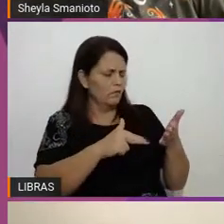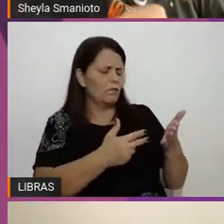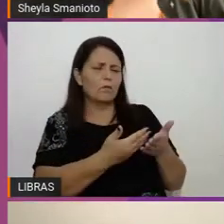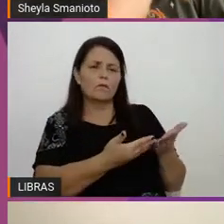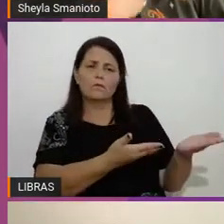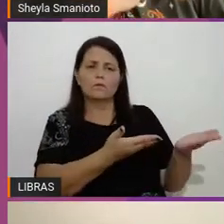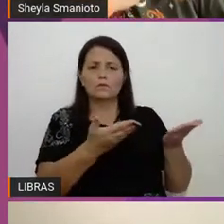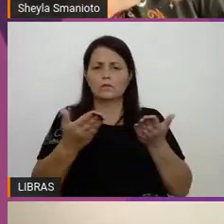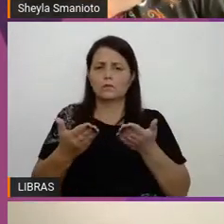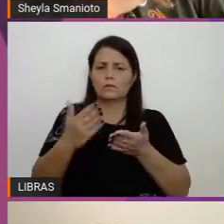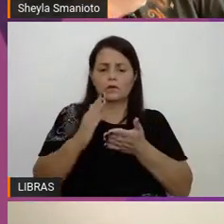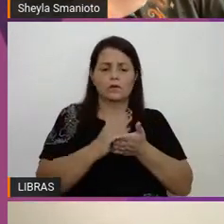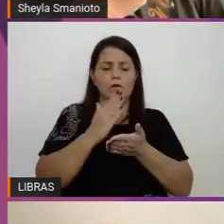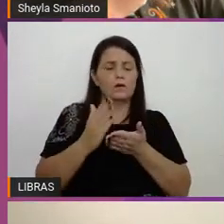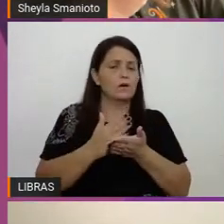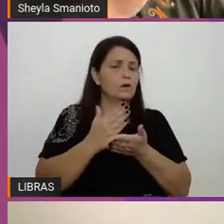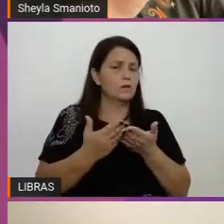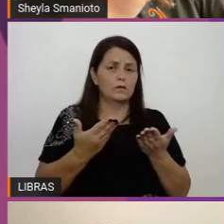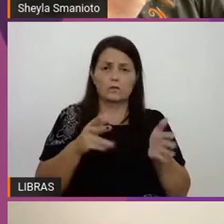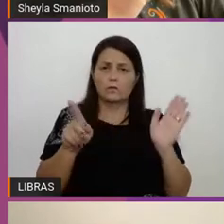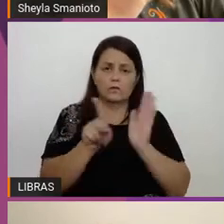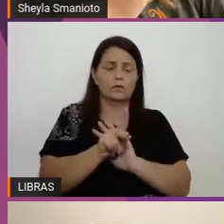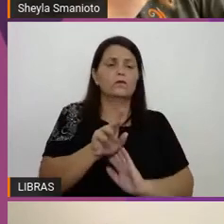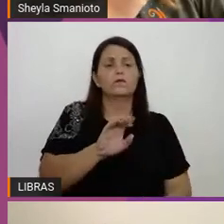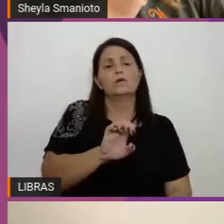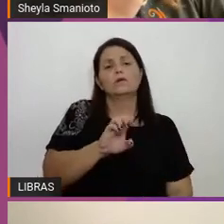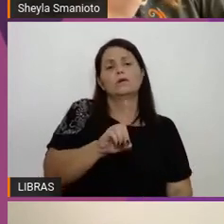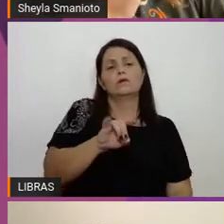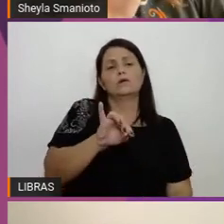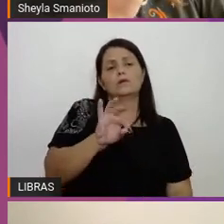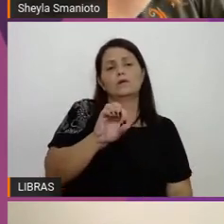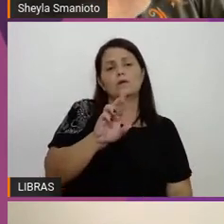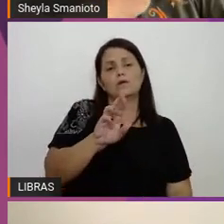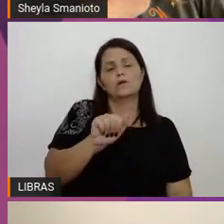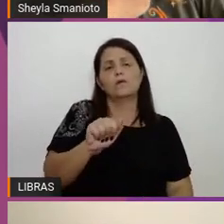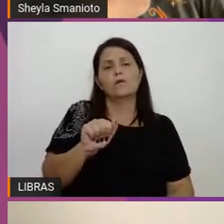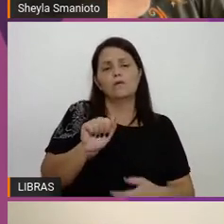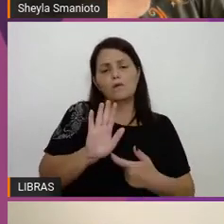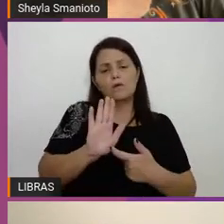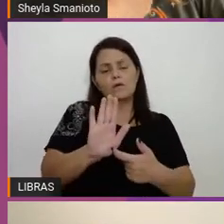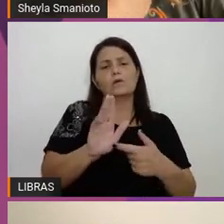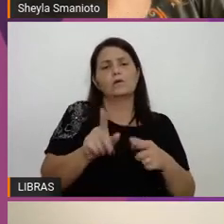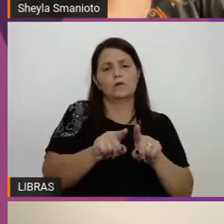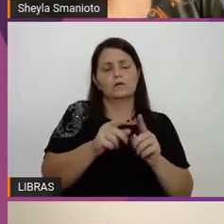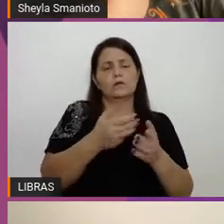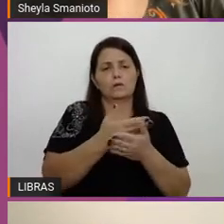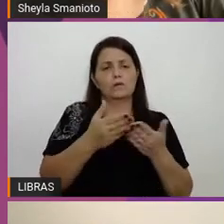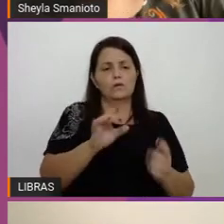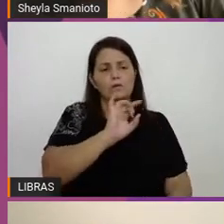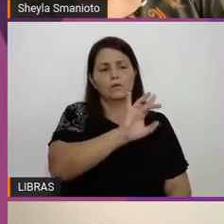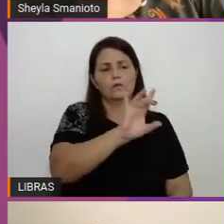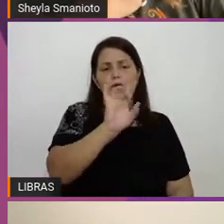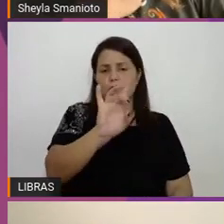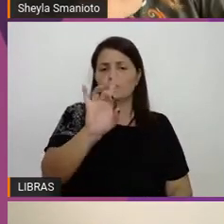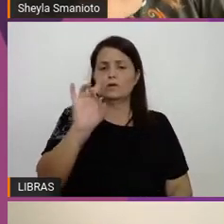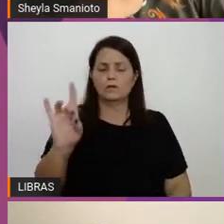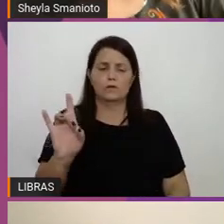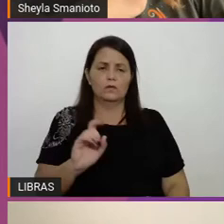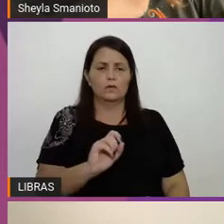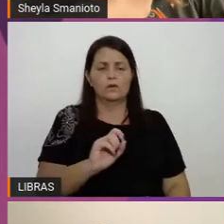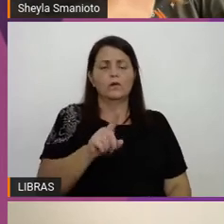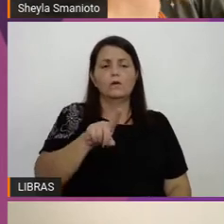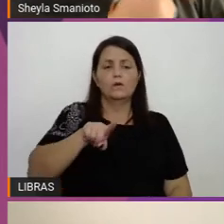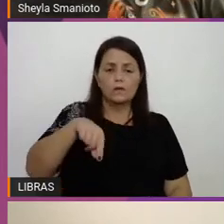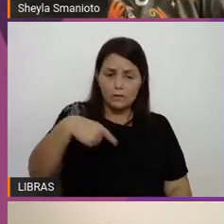apresentação de cada livro forma própria Editora apresenta né a editora de cada uma é